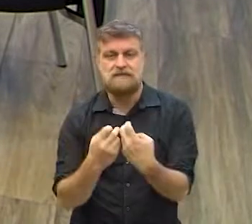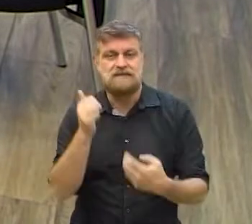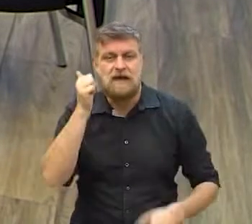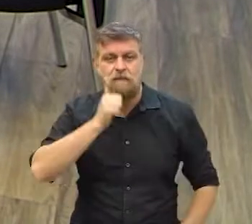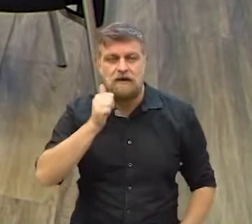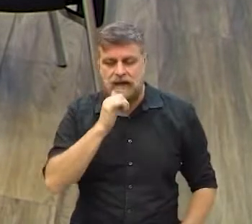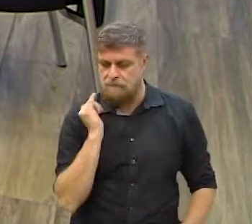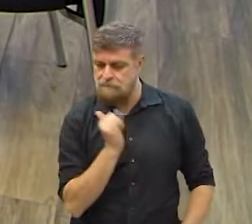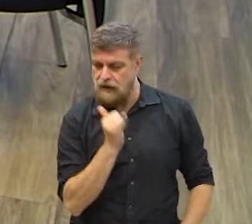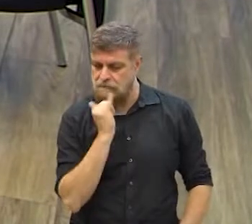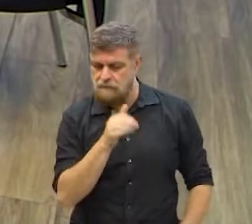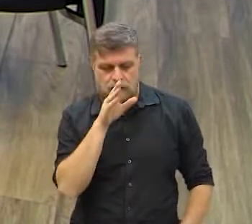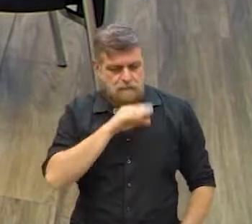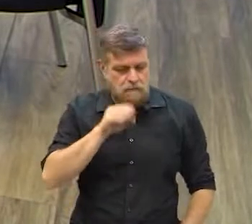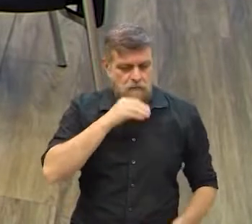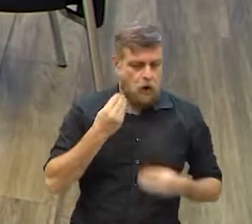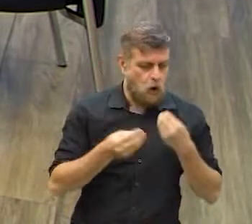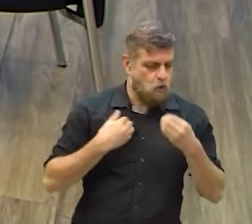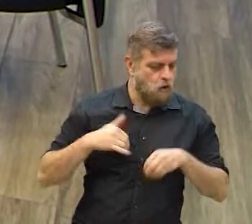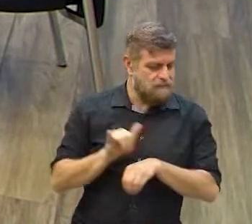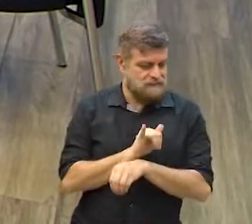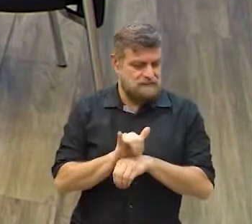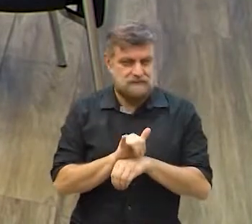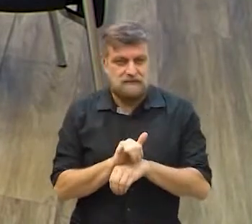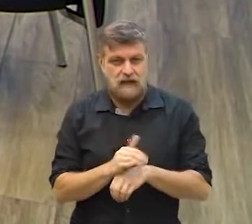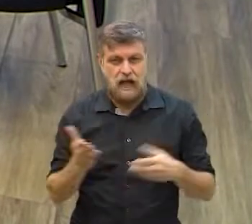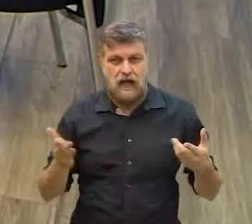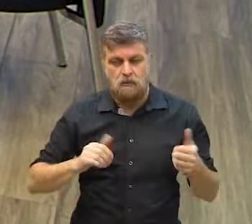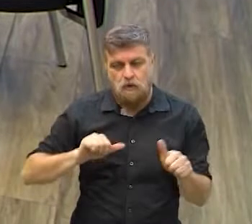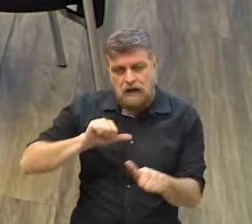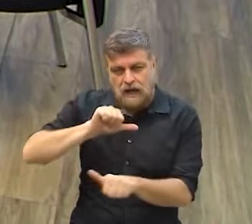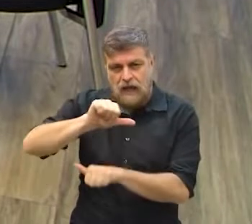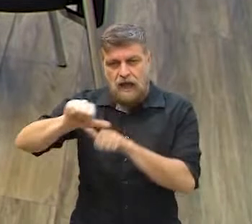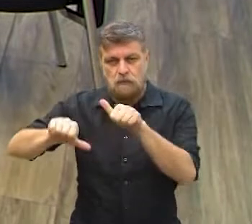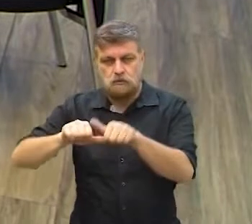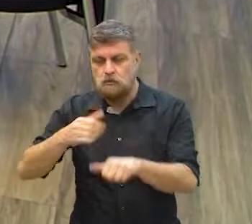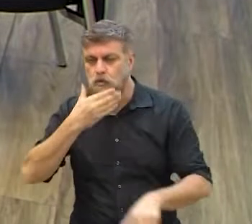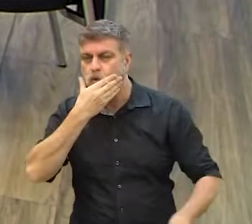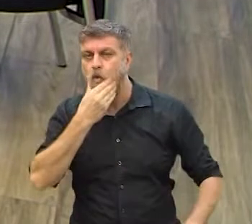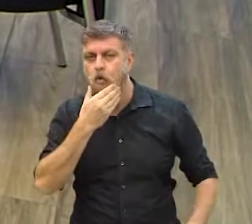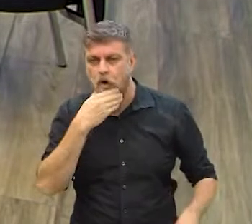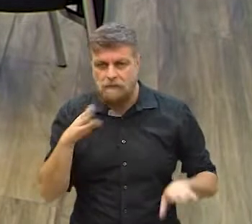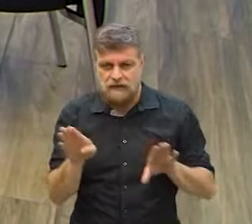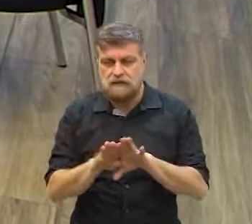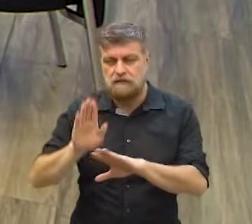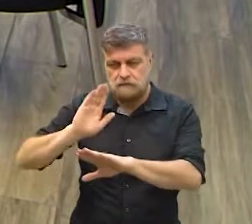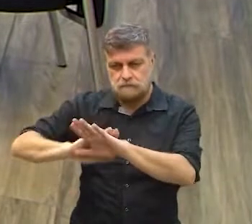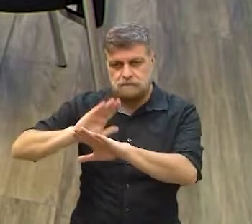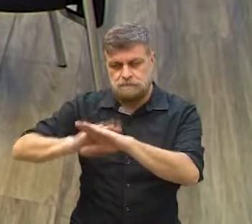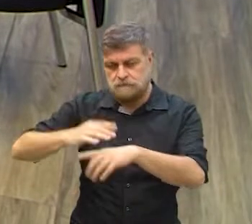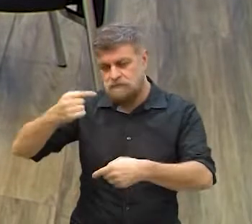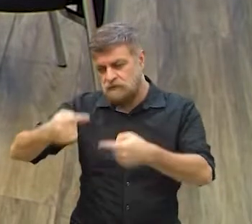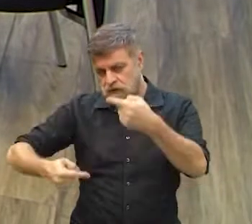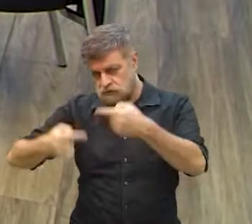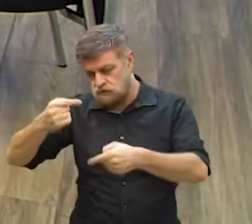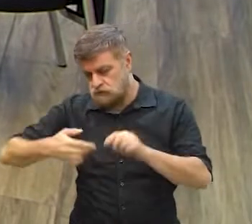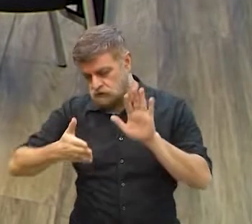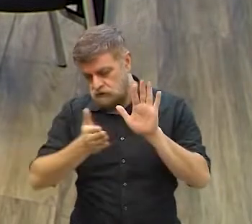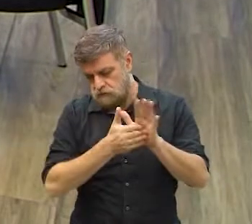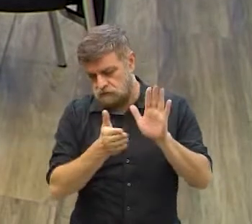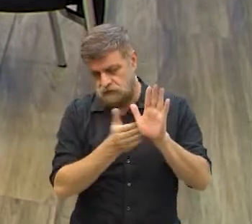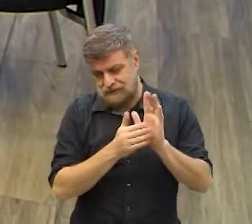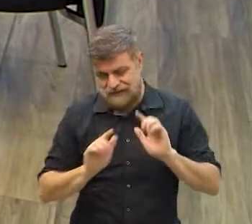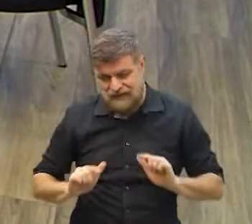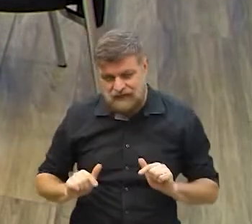conversa feminina. A mulher, olha, como nós vamos fazer? Como que o senhor analisa esse envolvimento cada vez maior do homem, também discutindo,